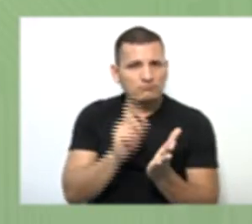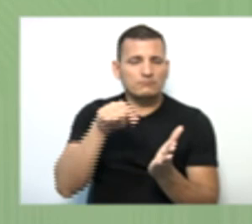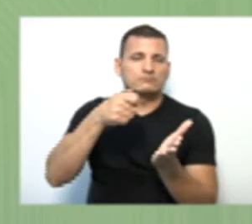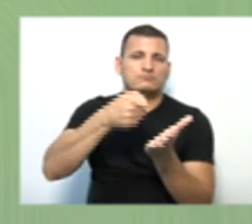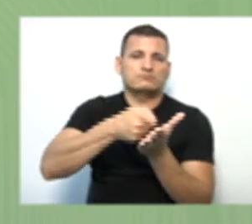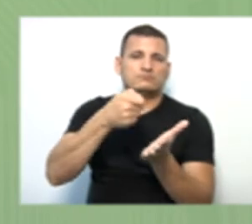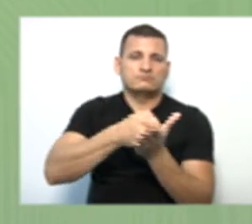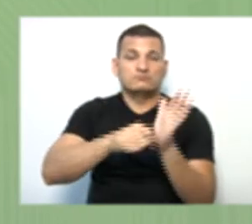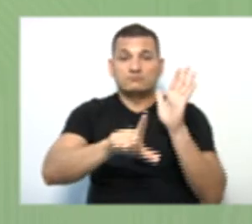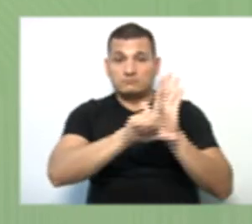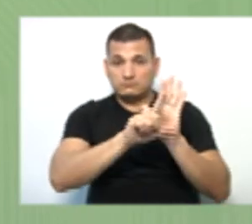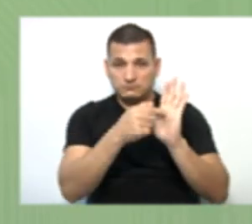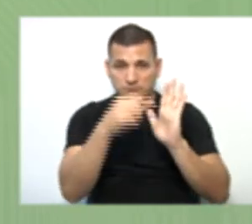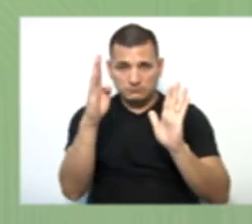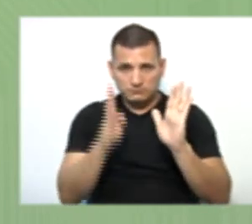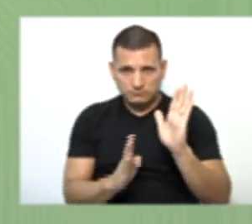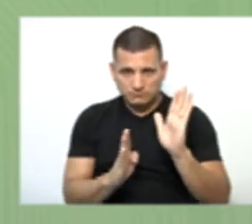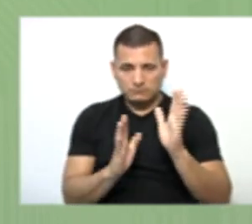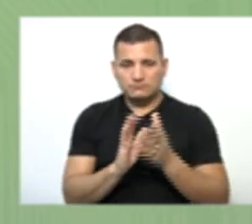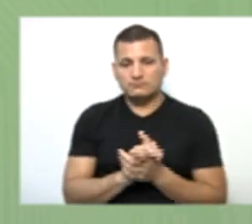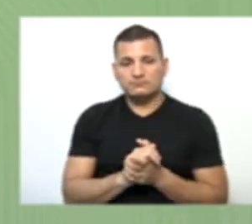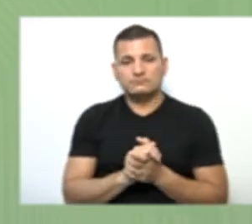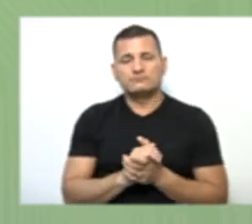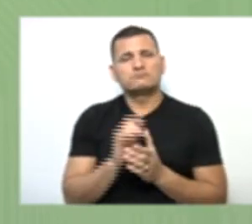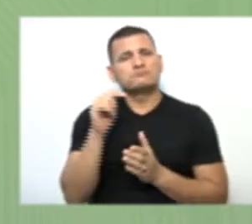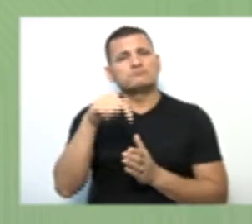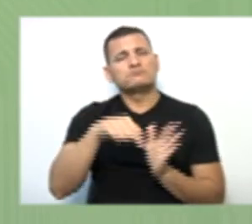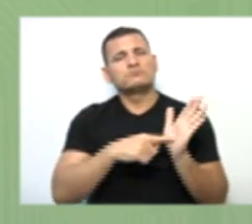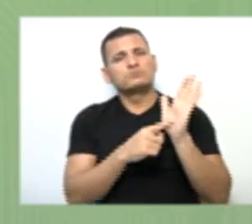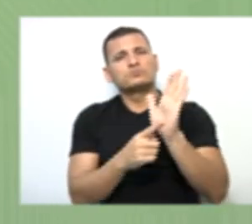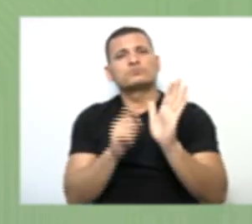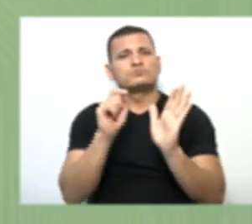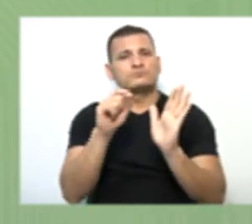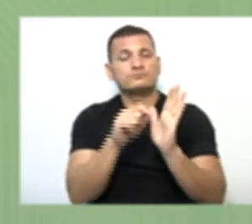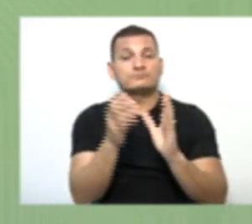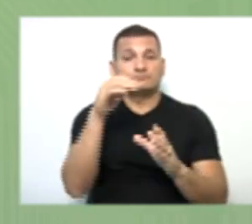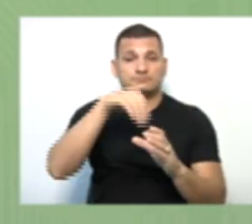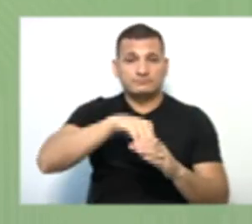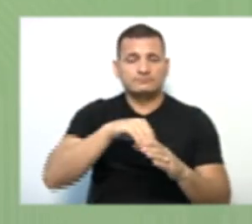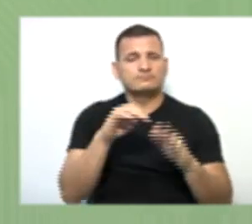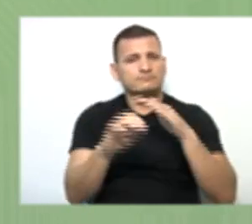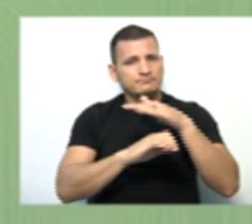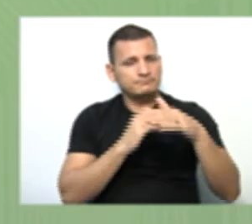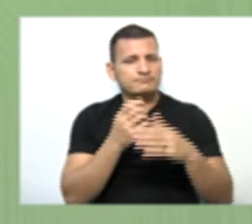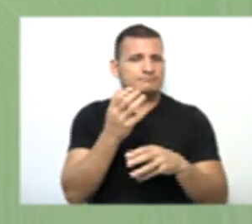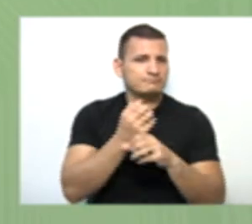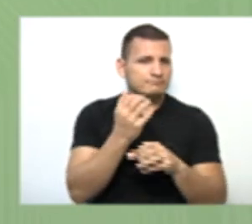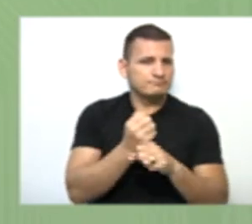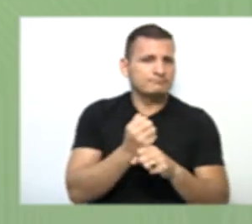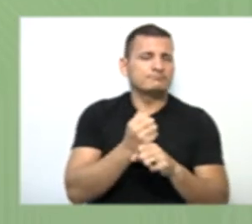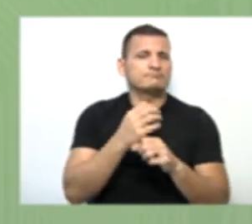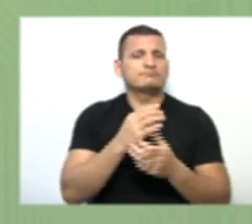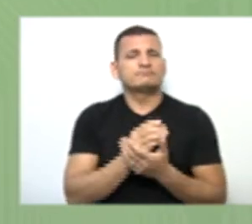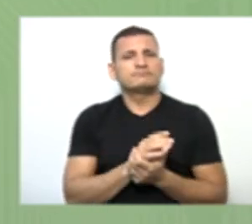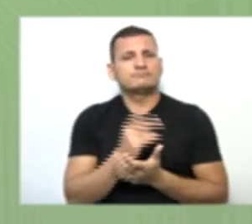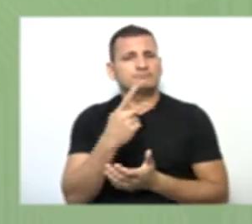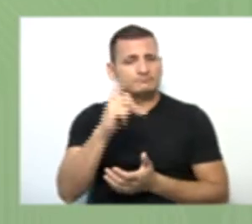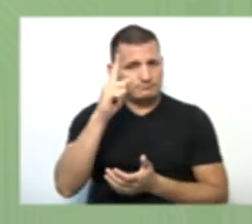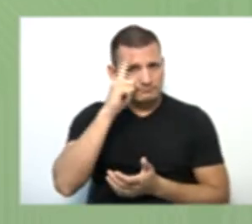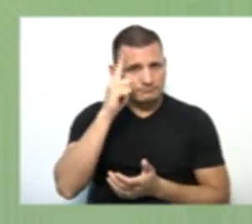legislação brasileira. É o que expressa as operações da empresa em seu dia a dia,